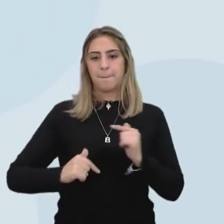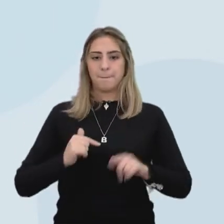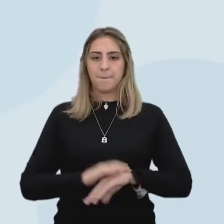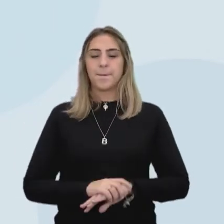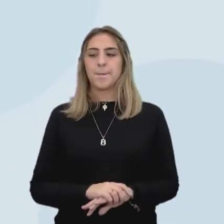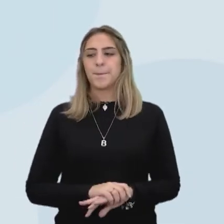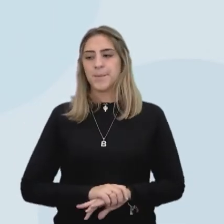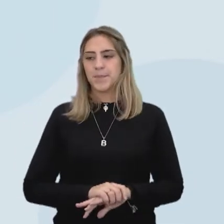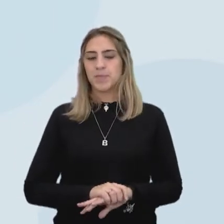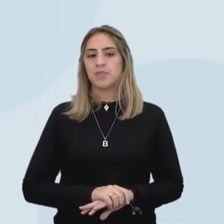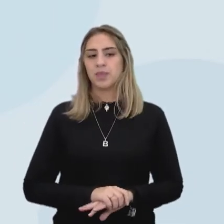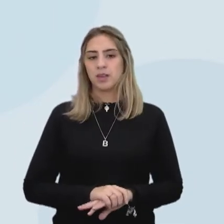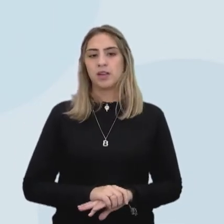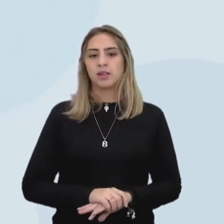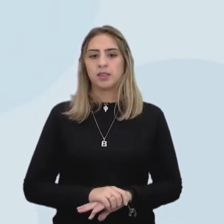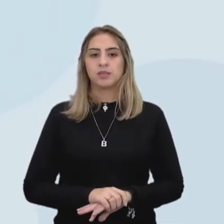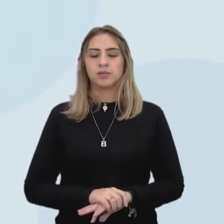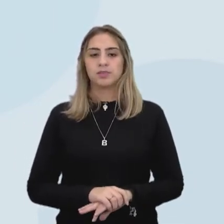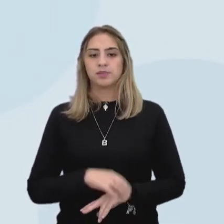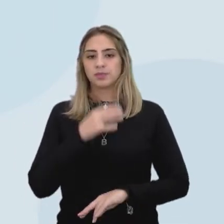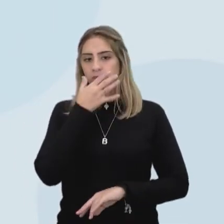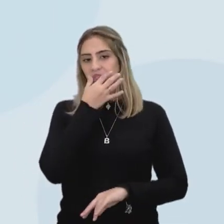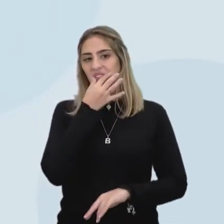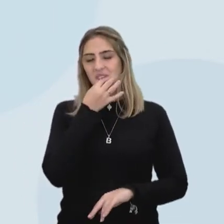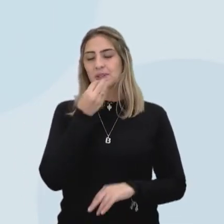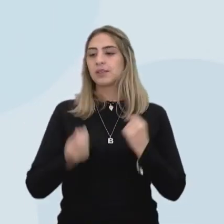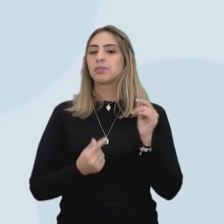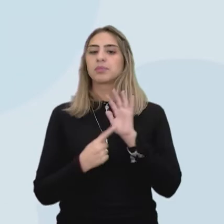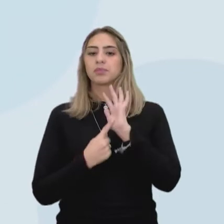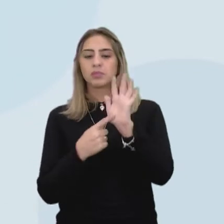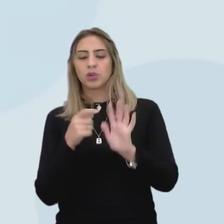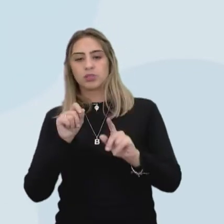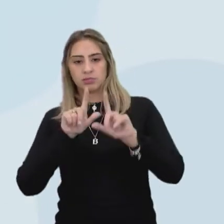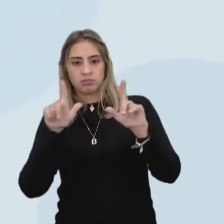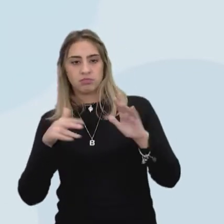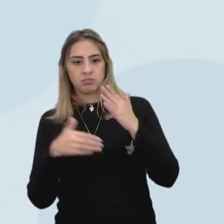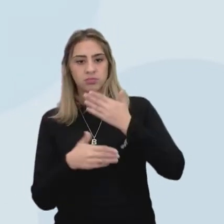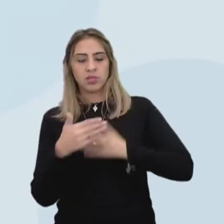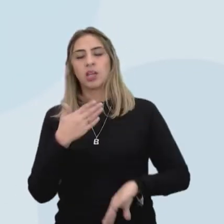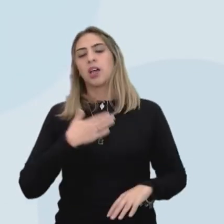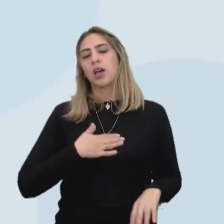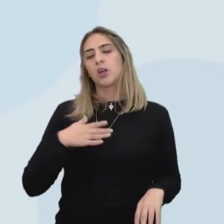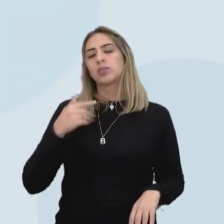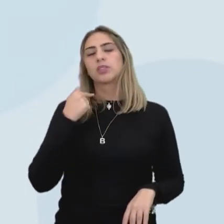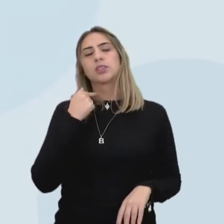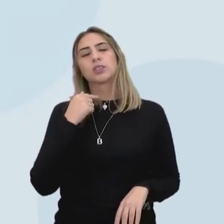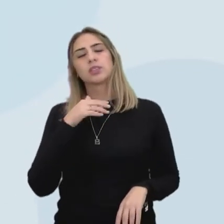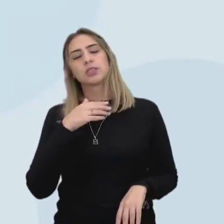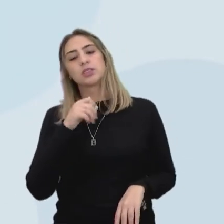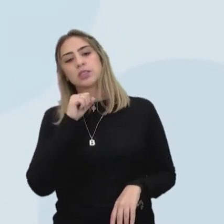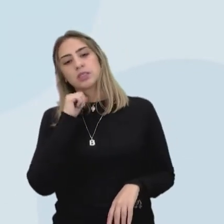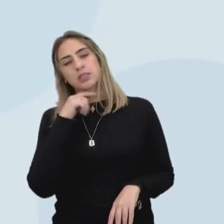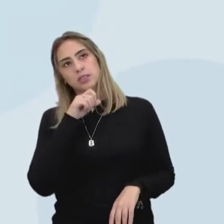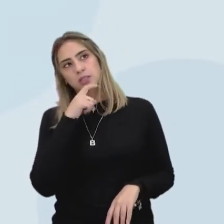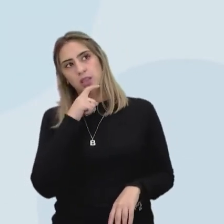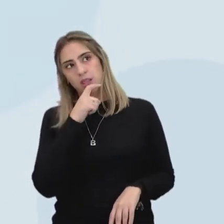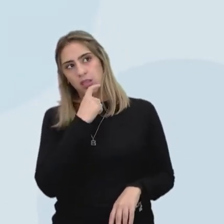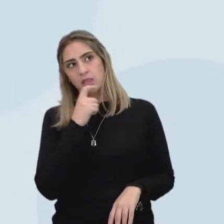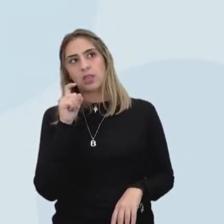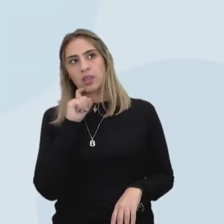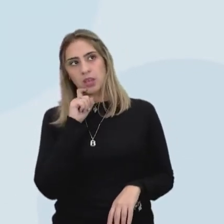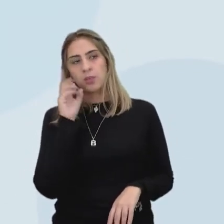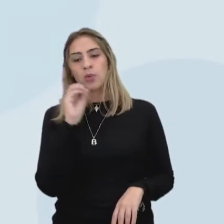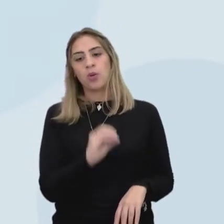Aí trimestral aí, como mostra aí na tela para vocês, né, entre agosto, setembro e outubro de 2018. Então nós